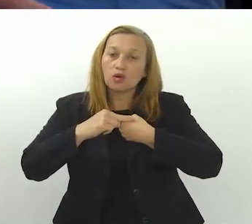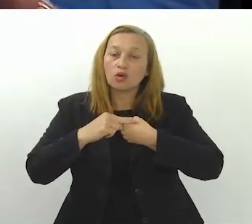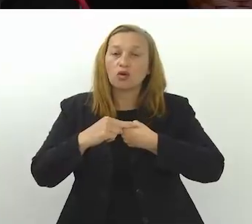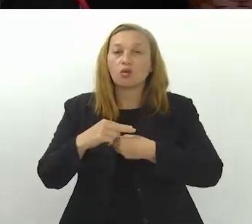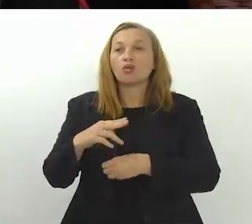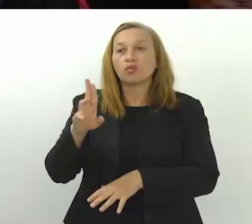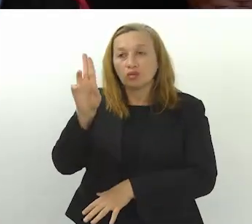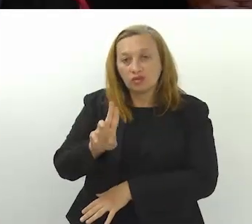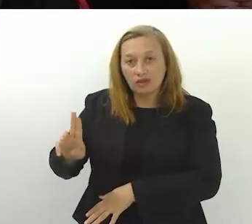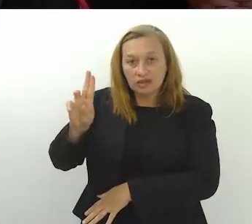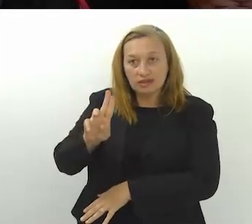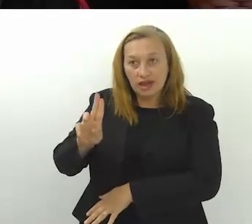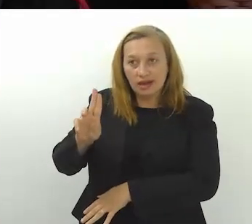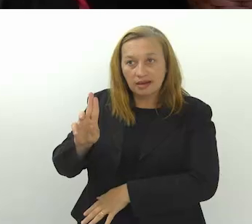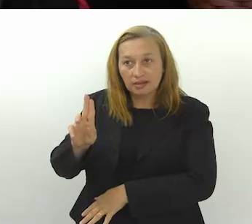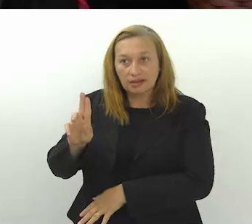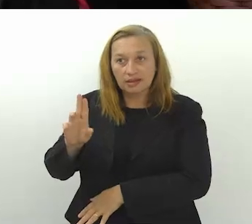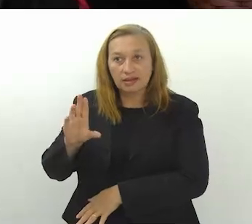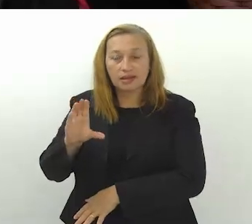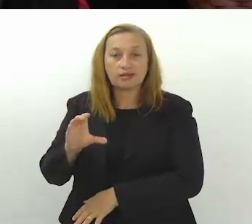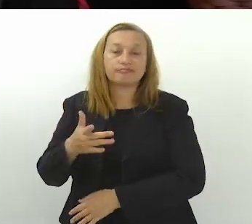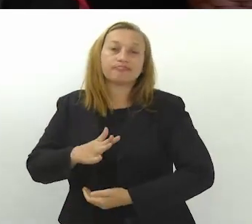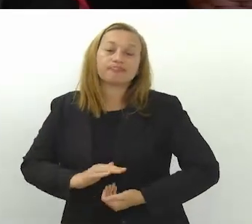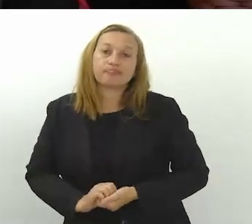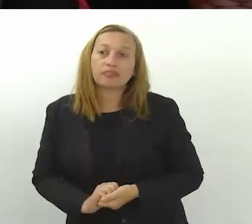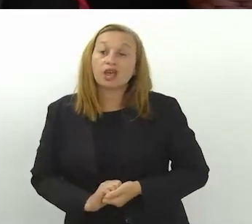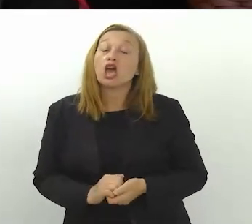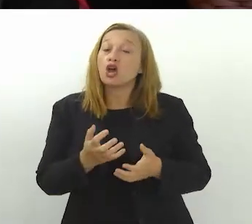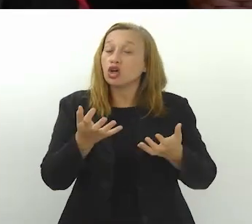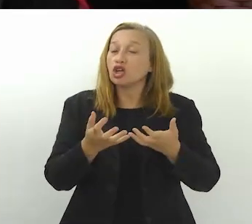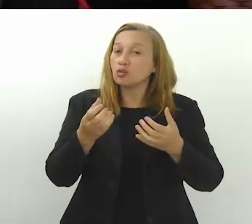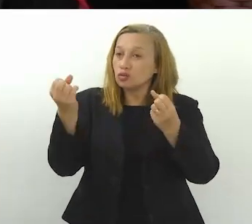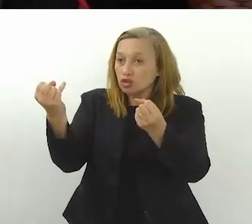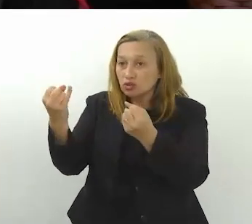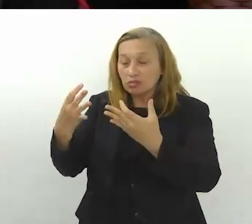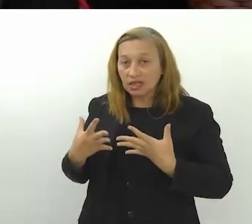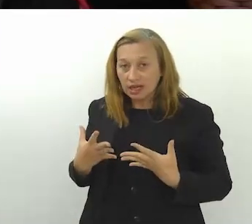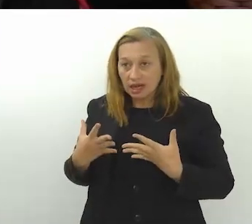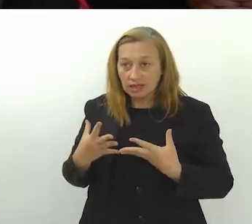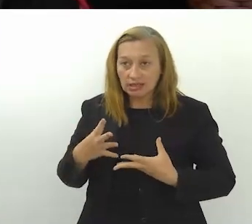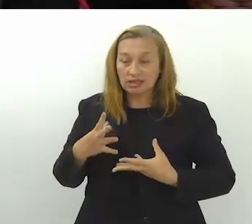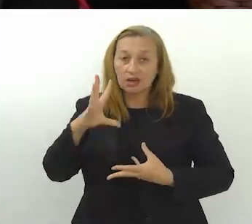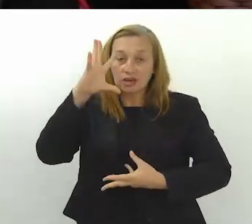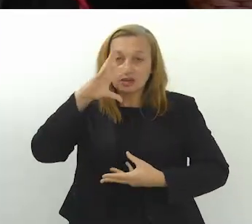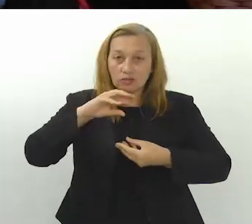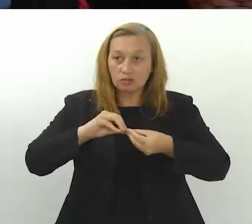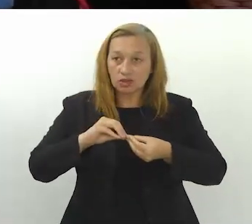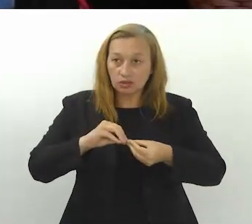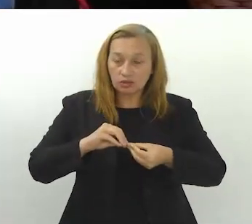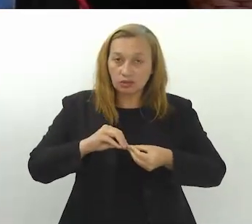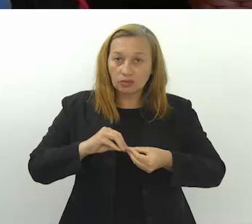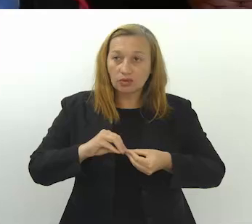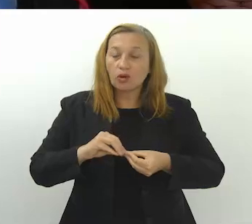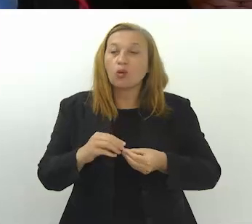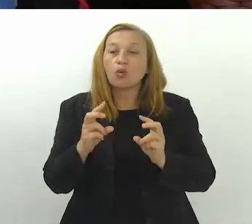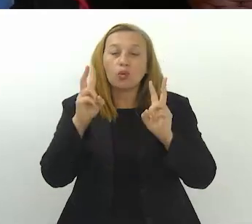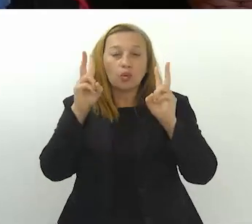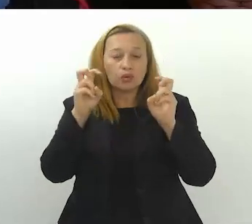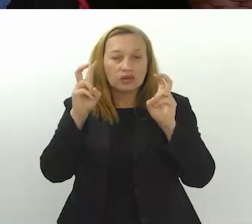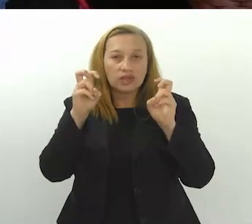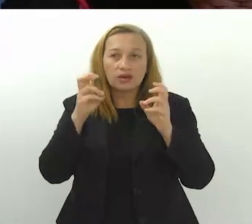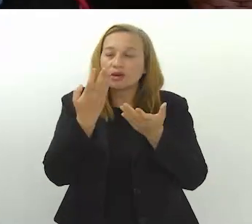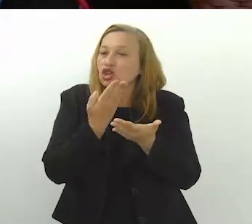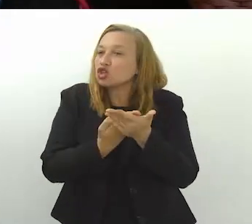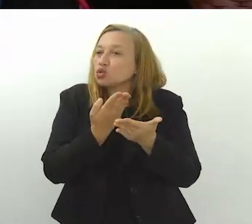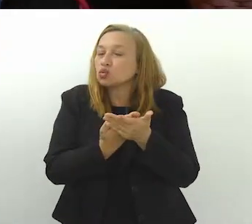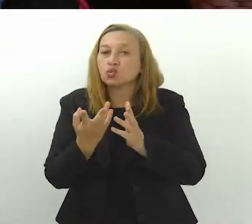de Campinas. Professor, eu queria que o senhor fechasse o tema que o senhor estava explicando no encerramento da primeira parte, que é do seu